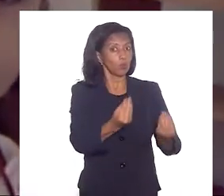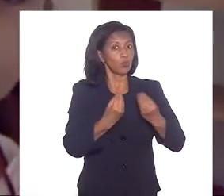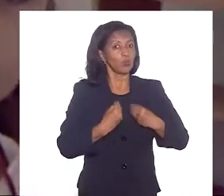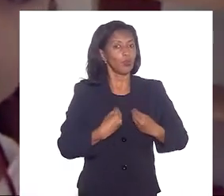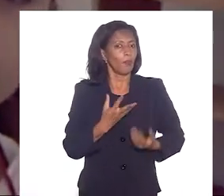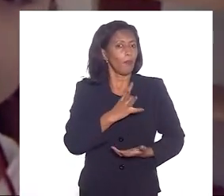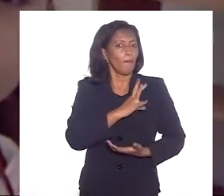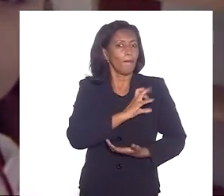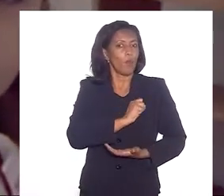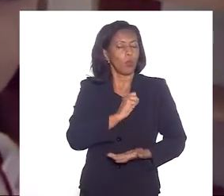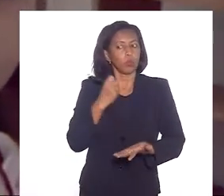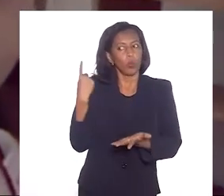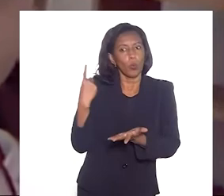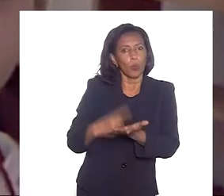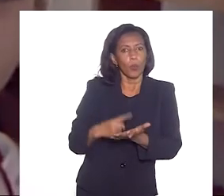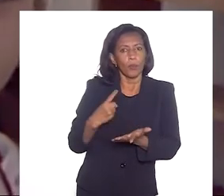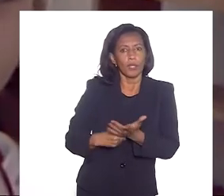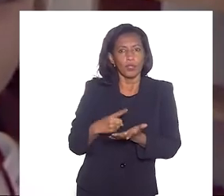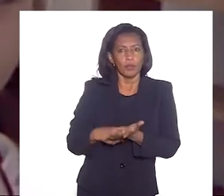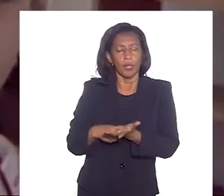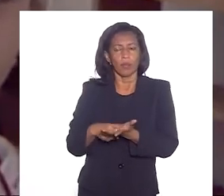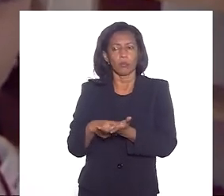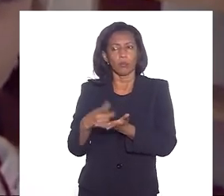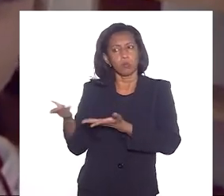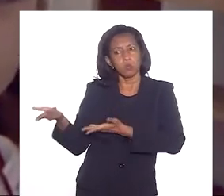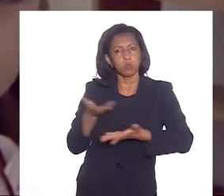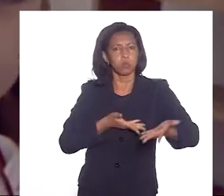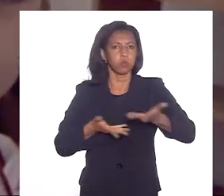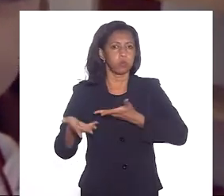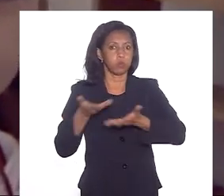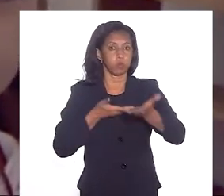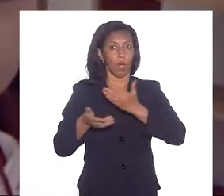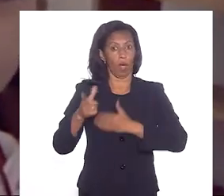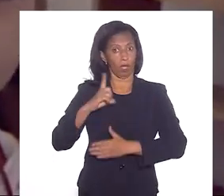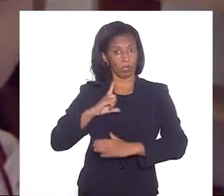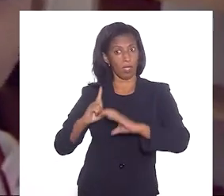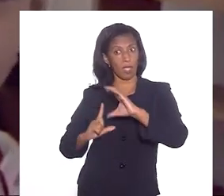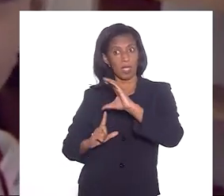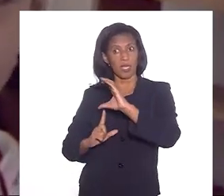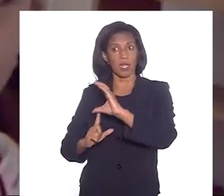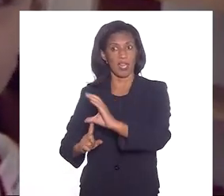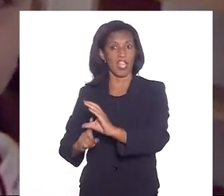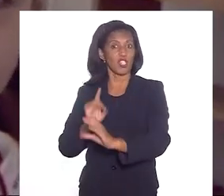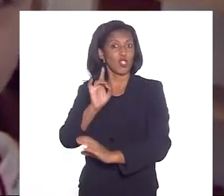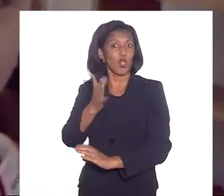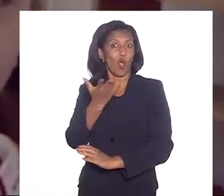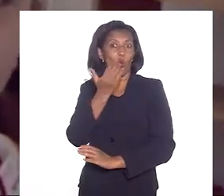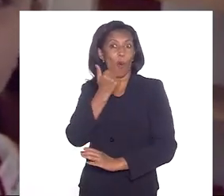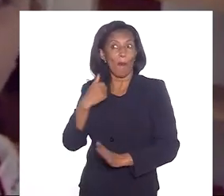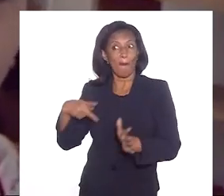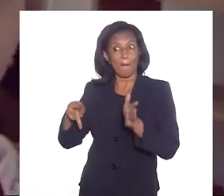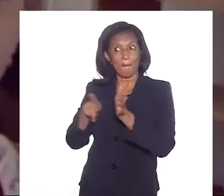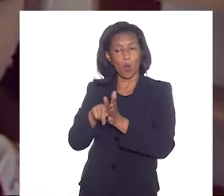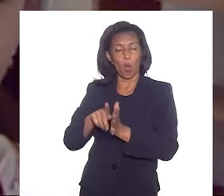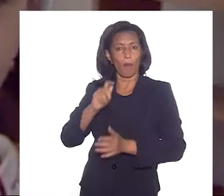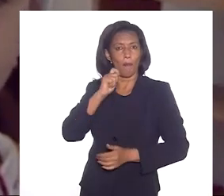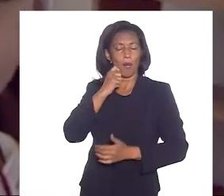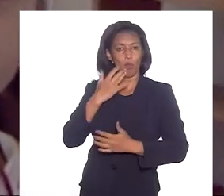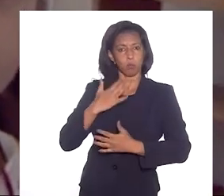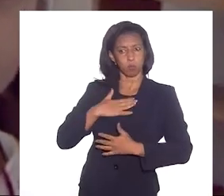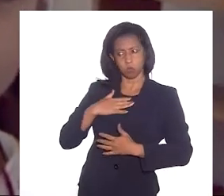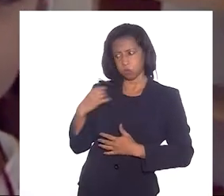dá muito amor, muito comprometimento, né? Tem clientes que eles só comem os nossos pães